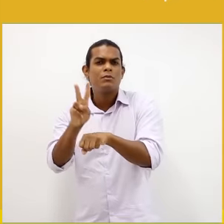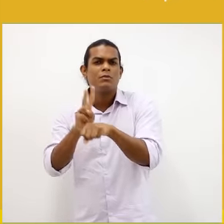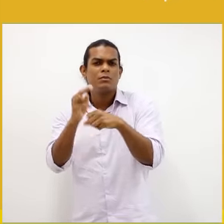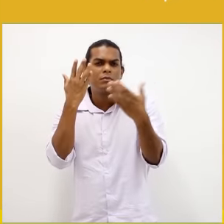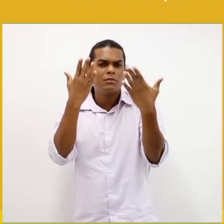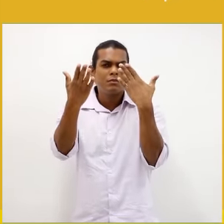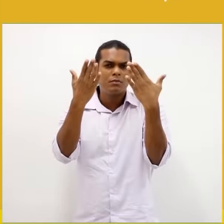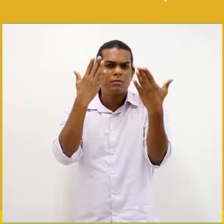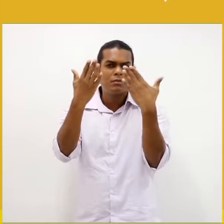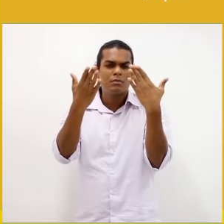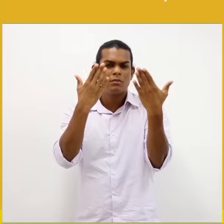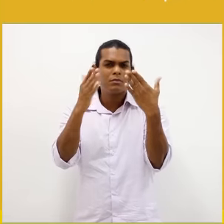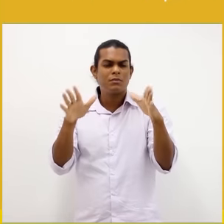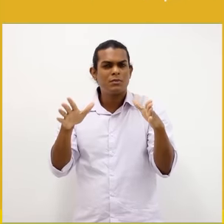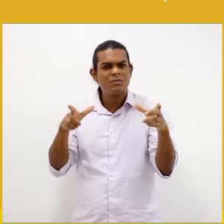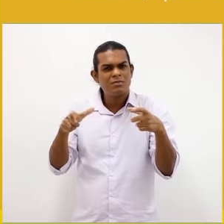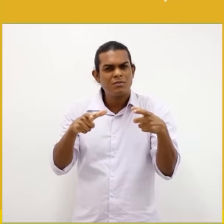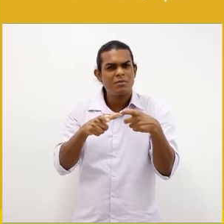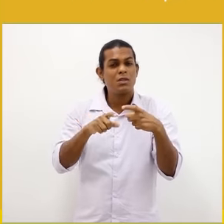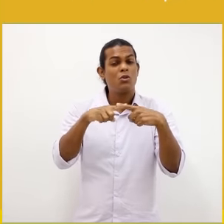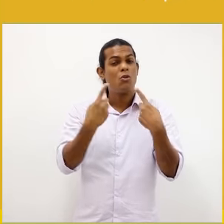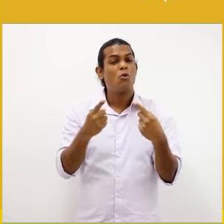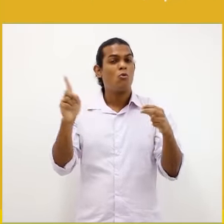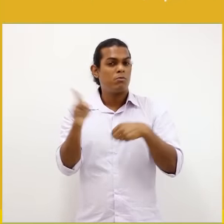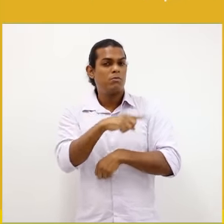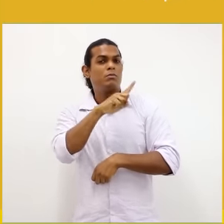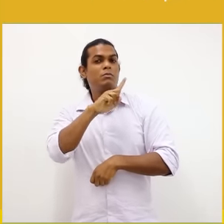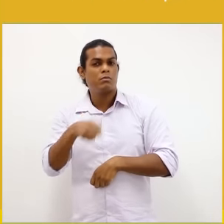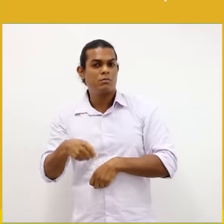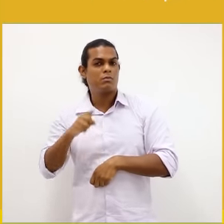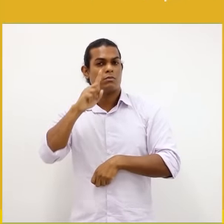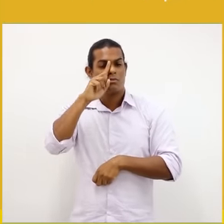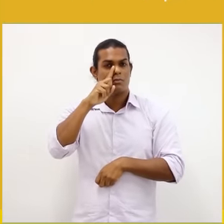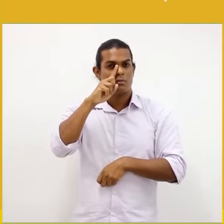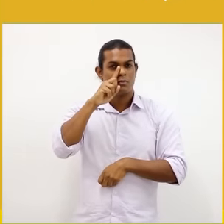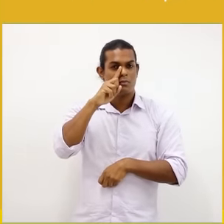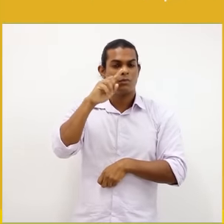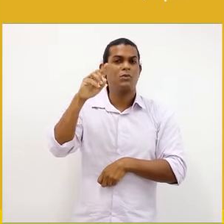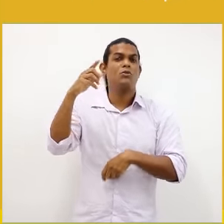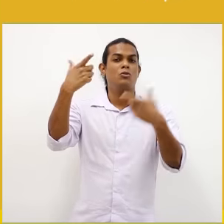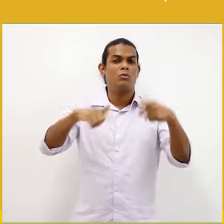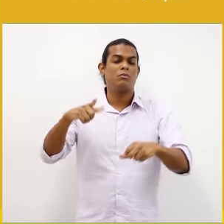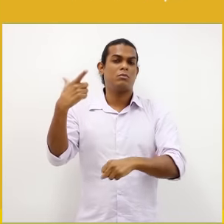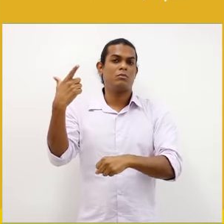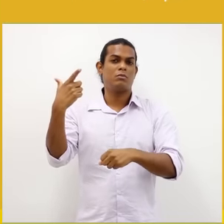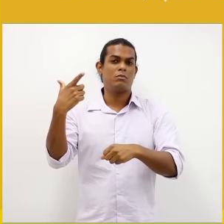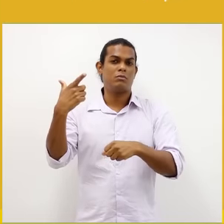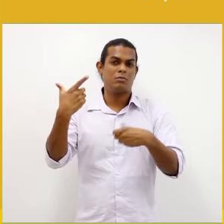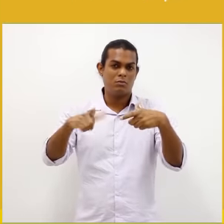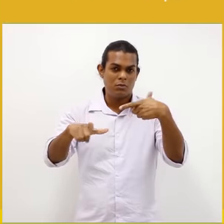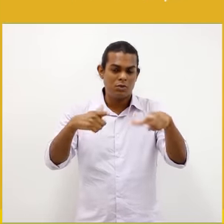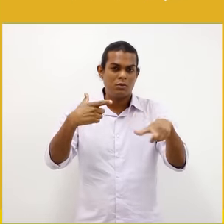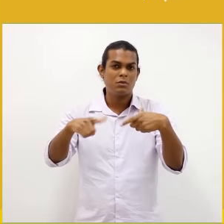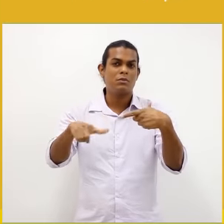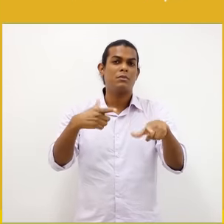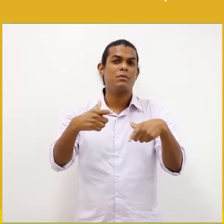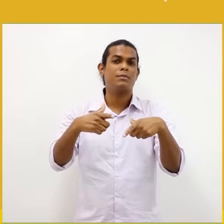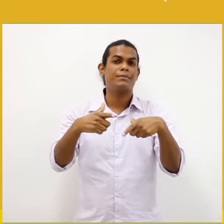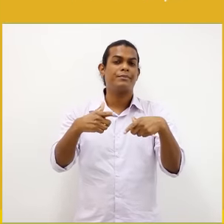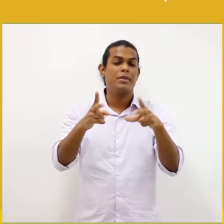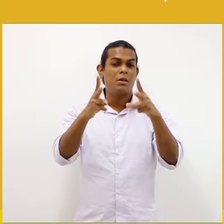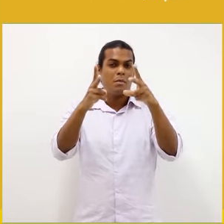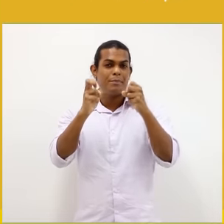eliminando ou até reduzindo as condições de riscos ambientais do trabalho, seja antecipando o reconhecimento do